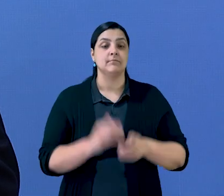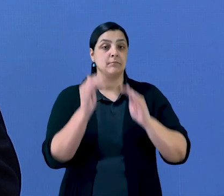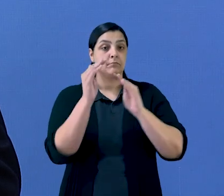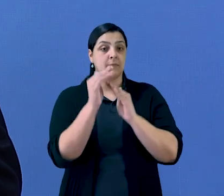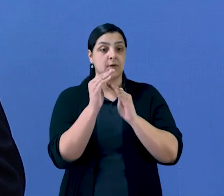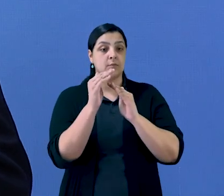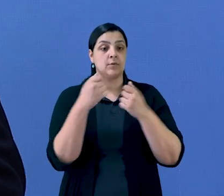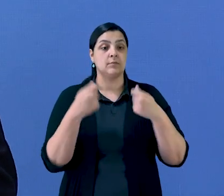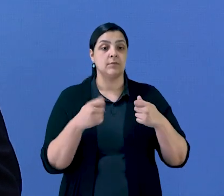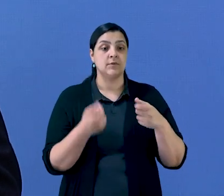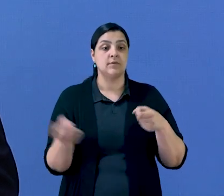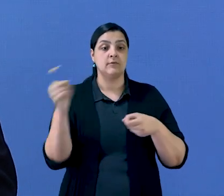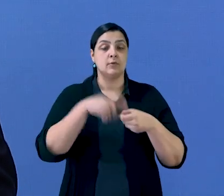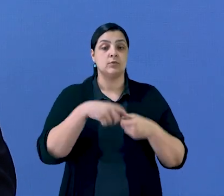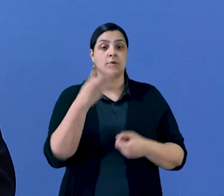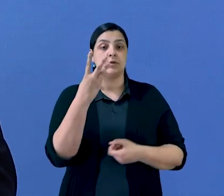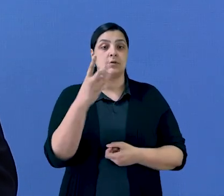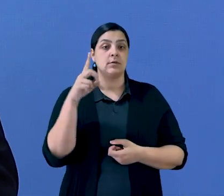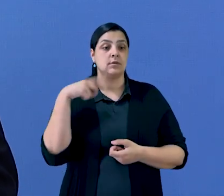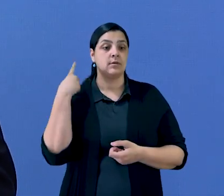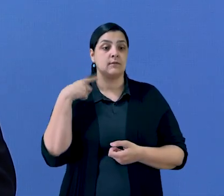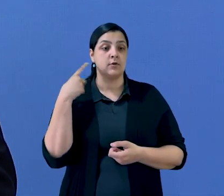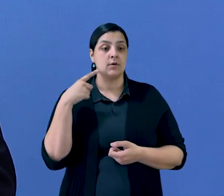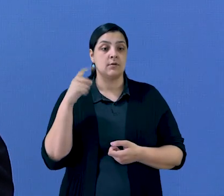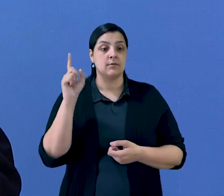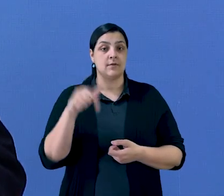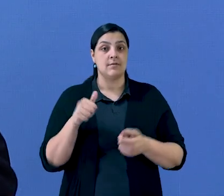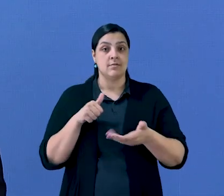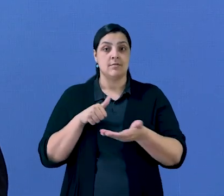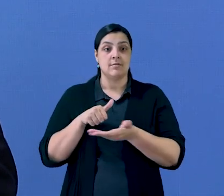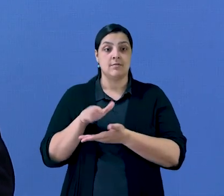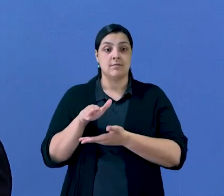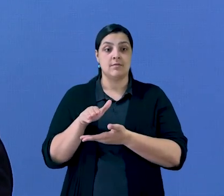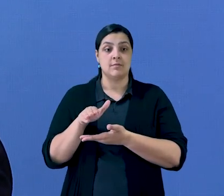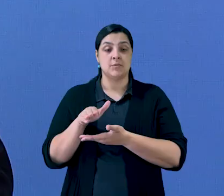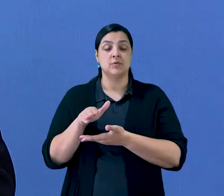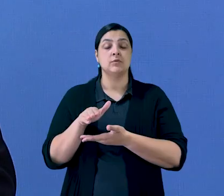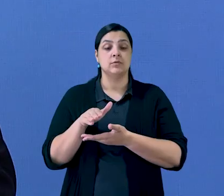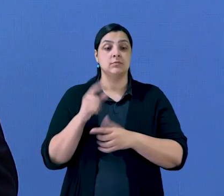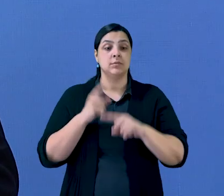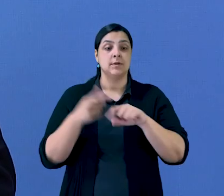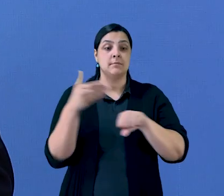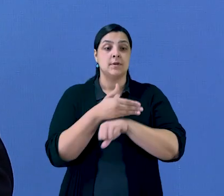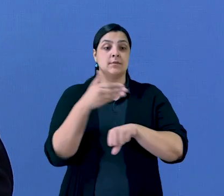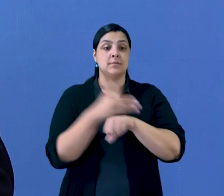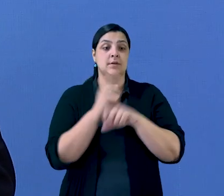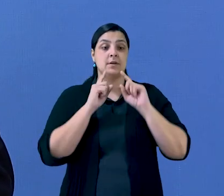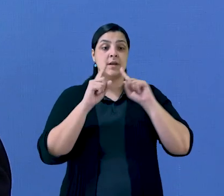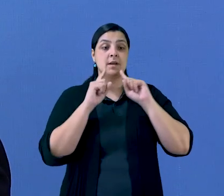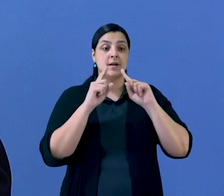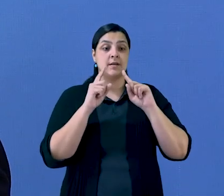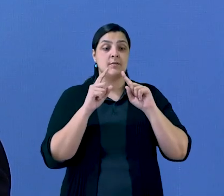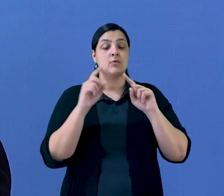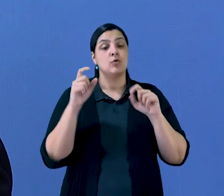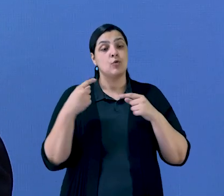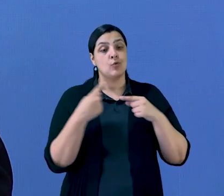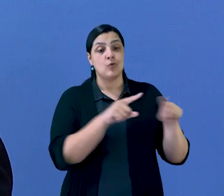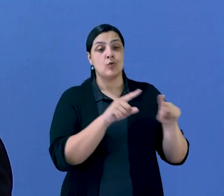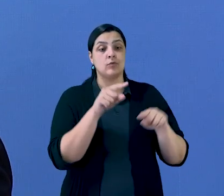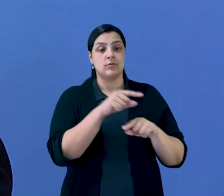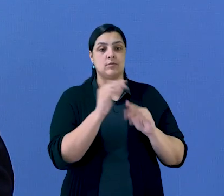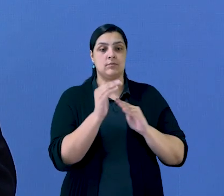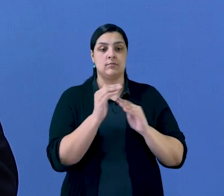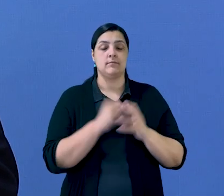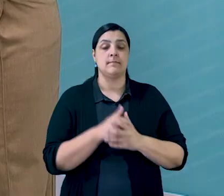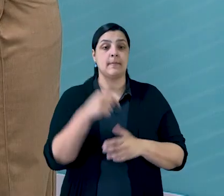O Banco do Brasil vai ter de reintegrar 3 advogados. Os profissionais foram demitidos depois de terem participado de uma reclamação trabalhista contra a